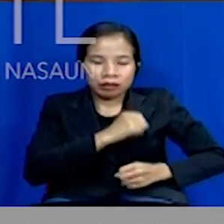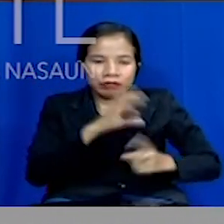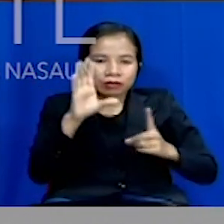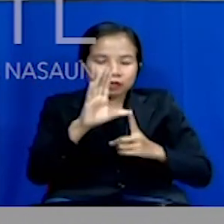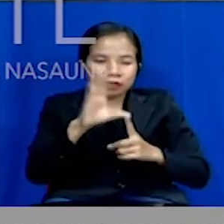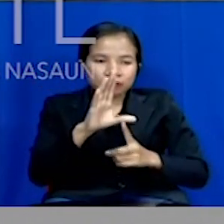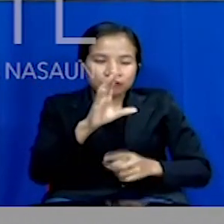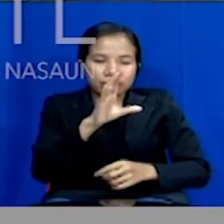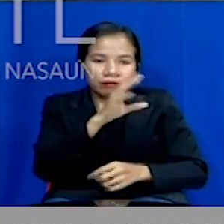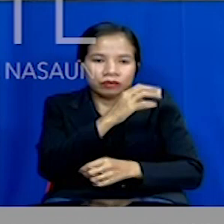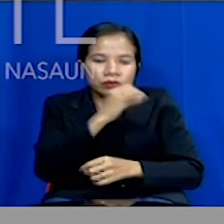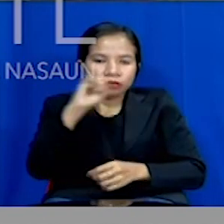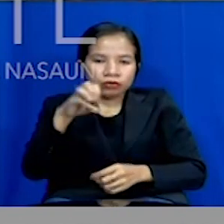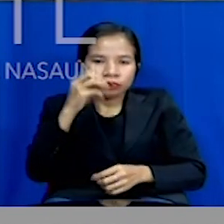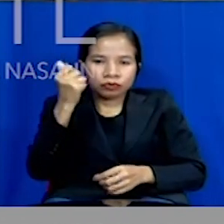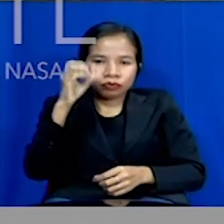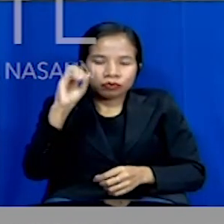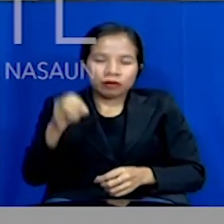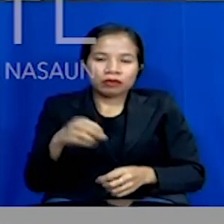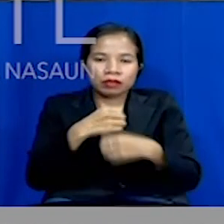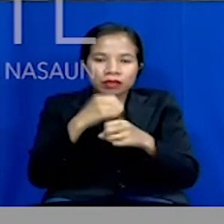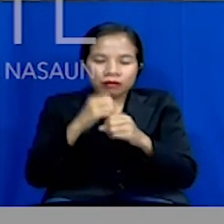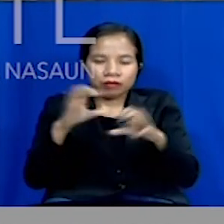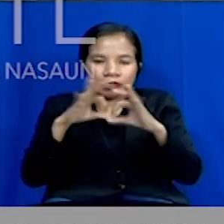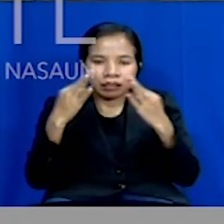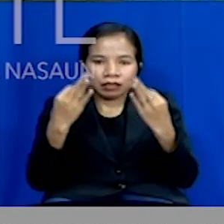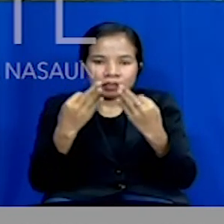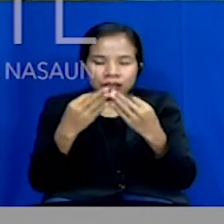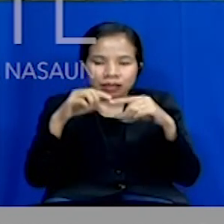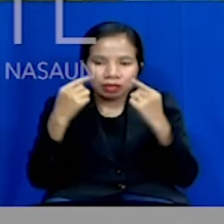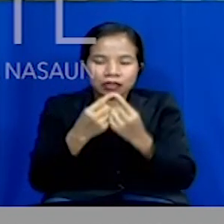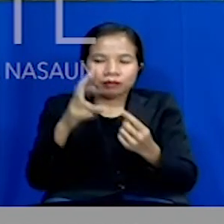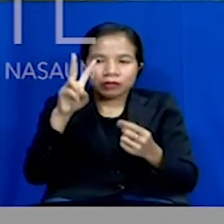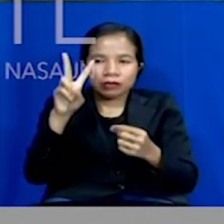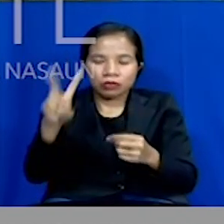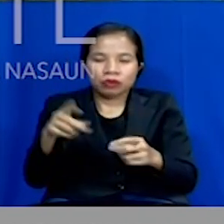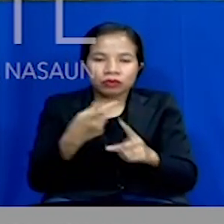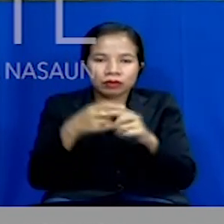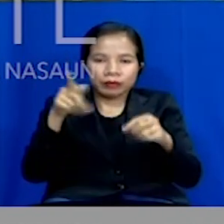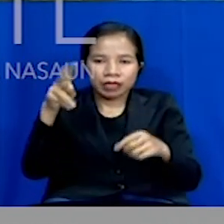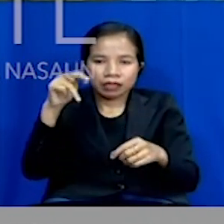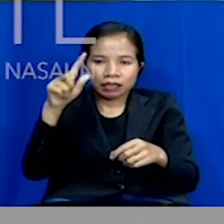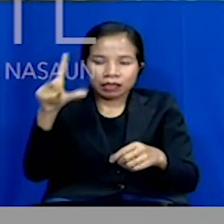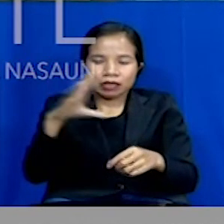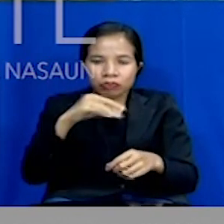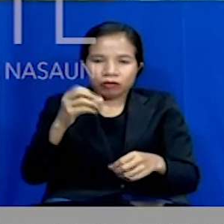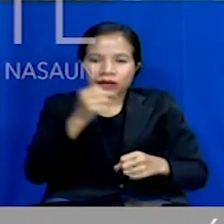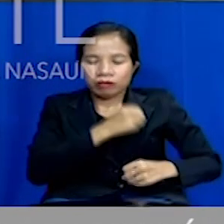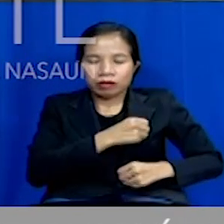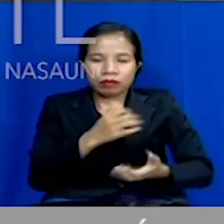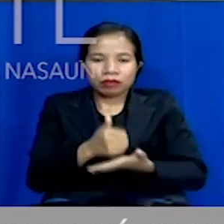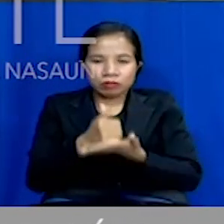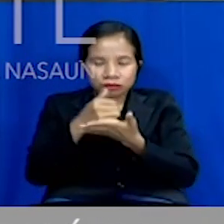Aluc Catetem. Se cria fila fale equipa rua, Rusi Penitele no FFDTLI, rode apoio Ministério